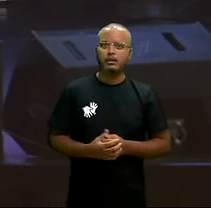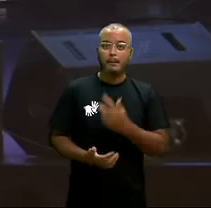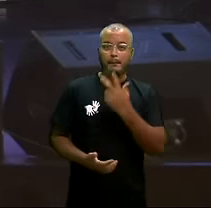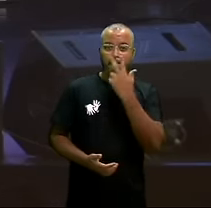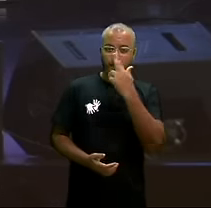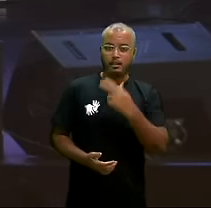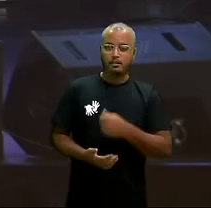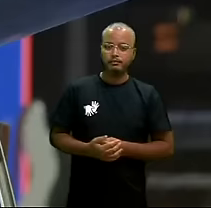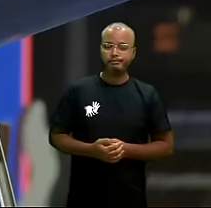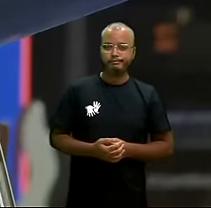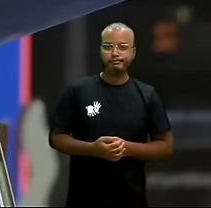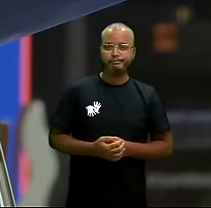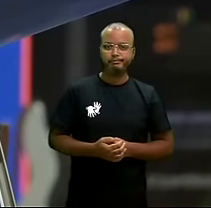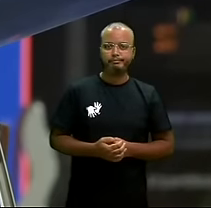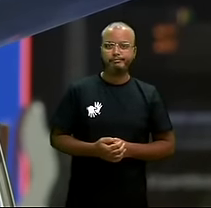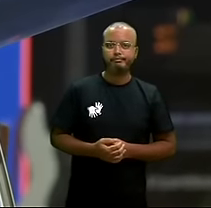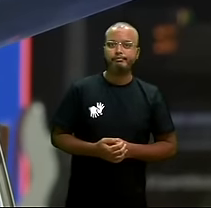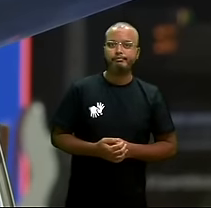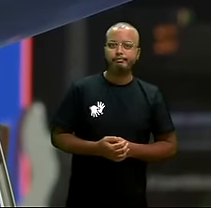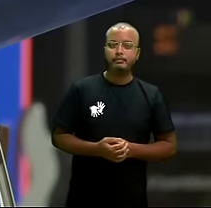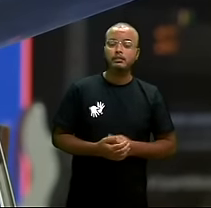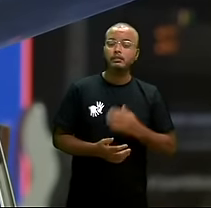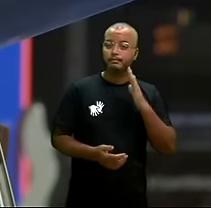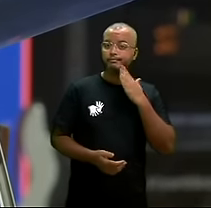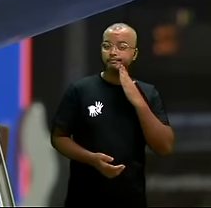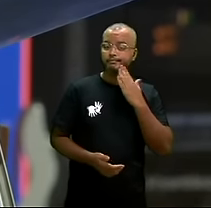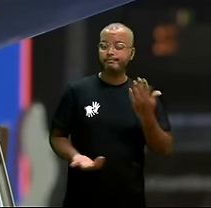1, 2, 3, 4. Estamos lascados. Entendi.